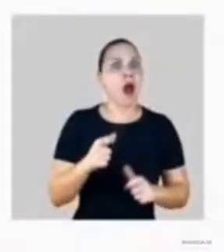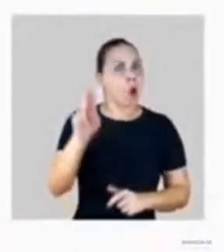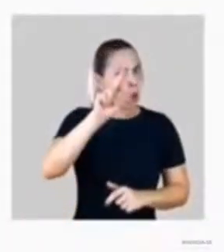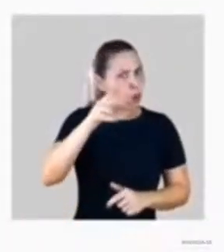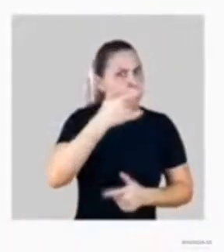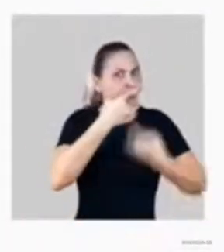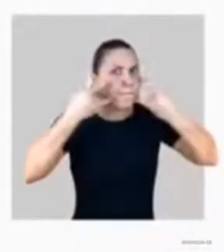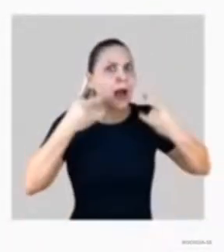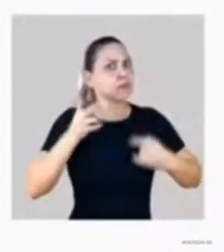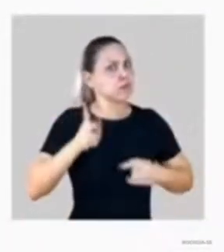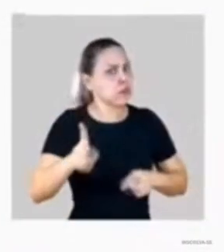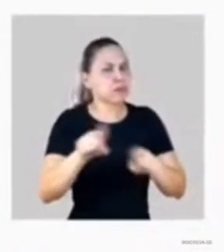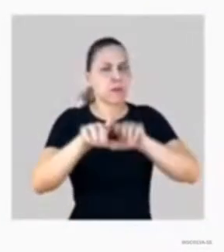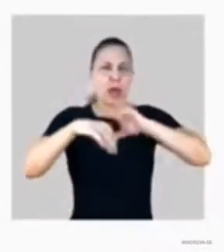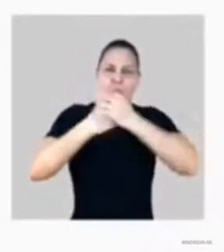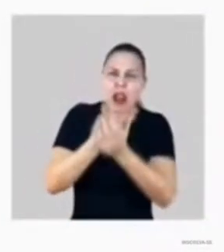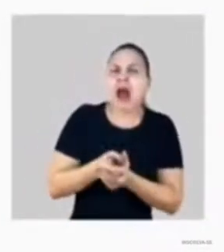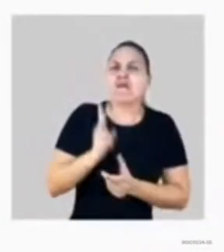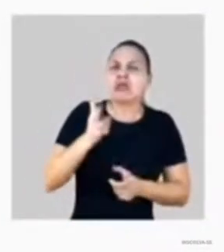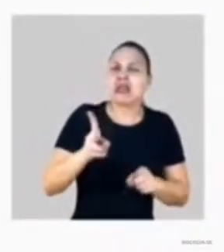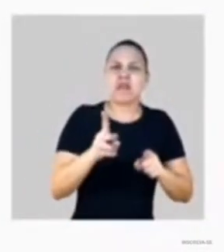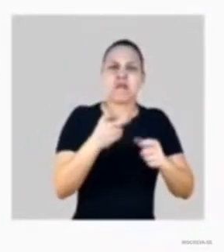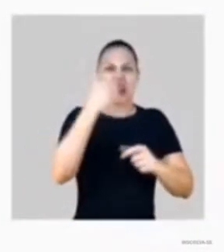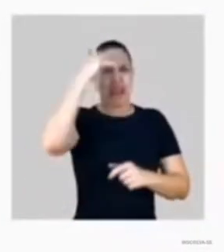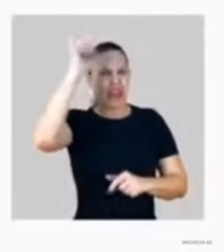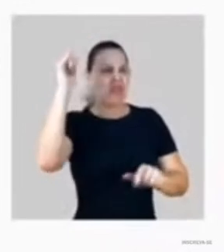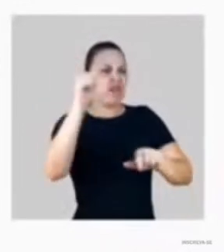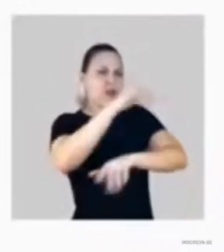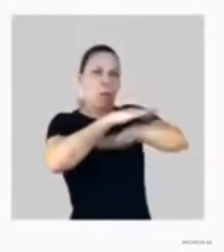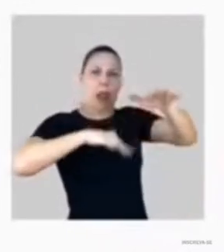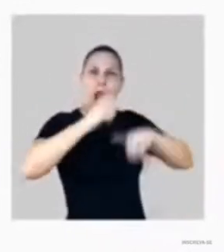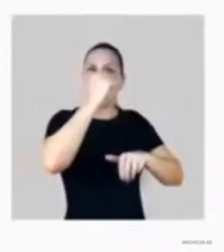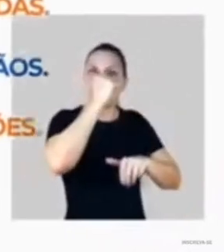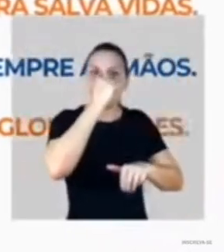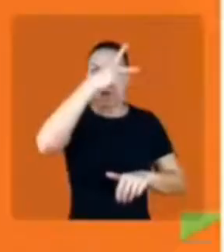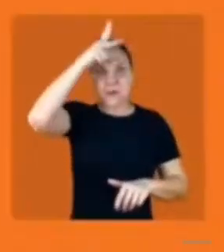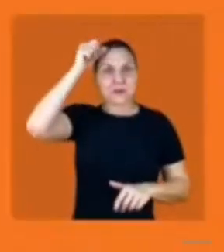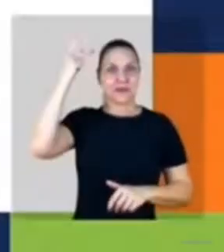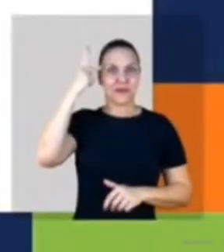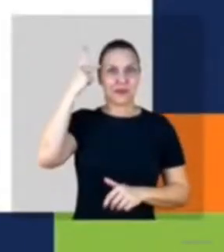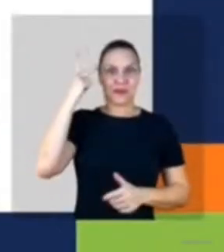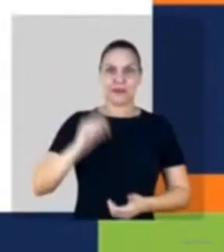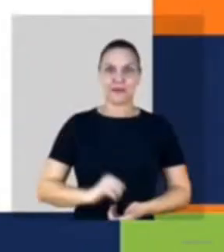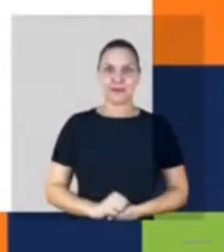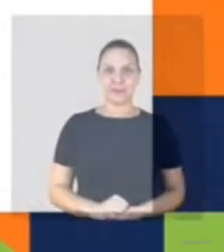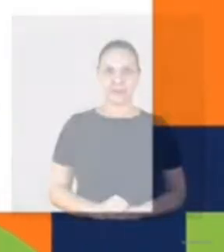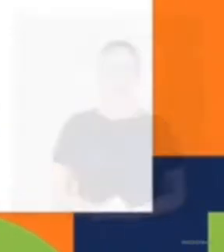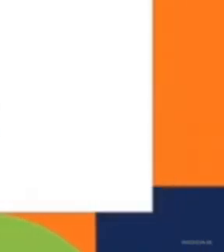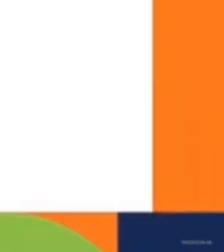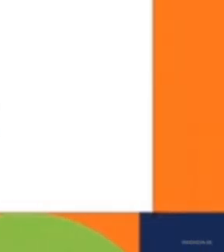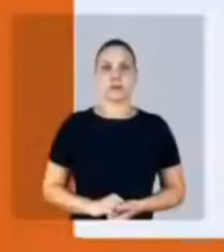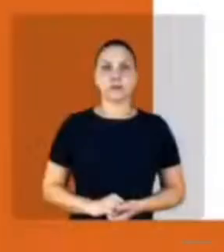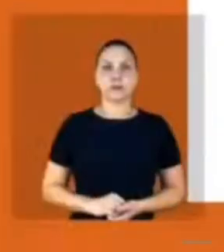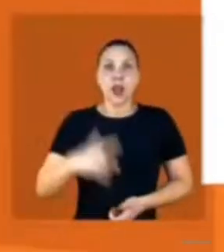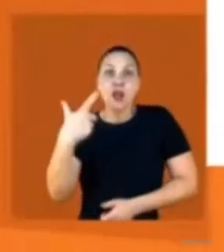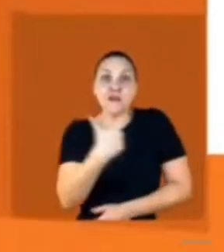use máscara sempre, lave sempre as mãos e evite aglomerações. Prefeitura de São